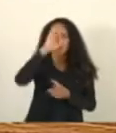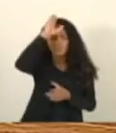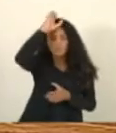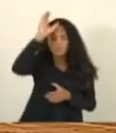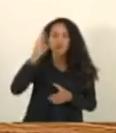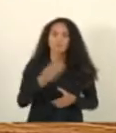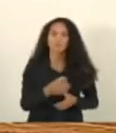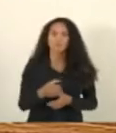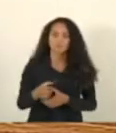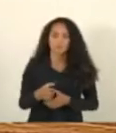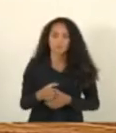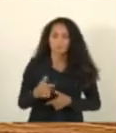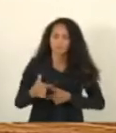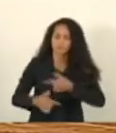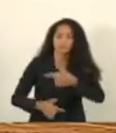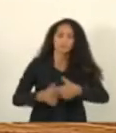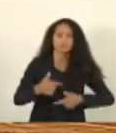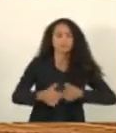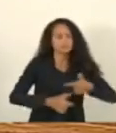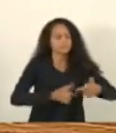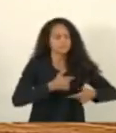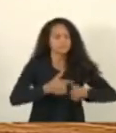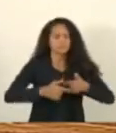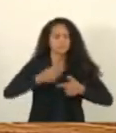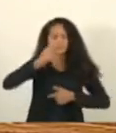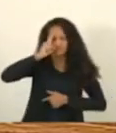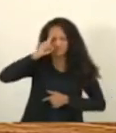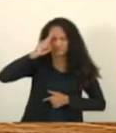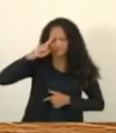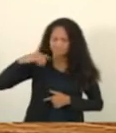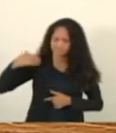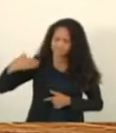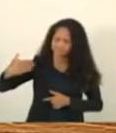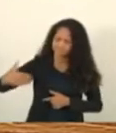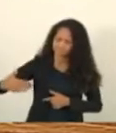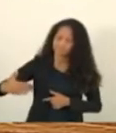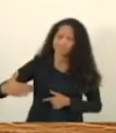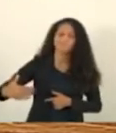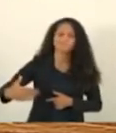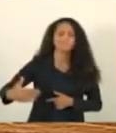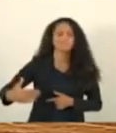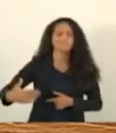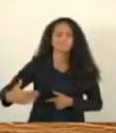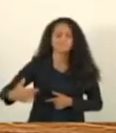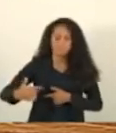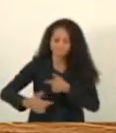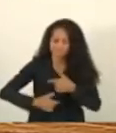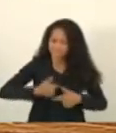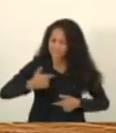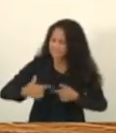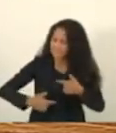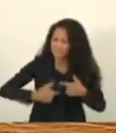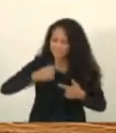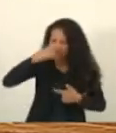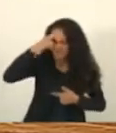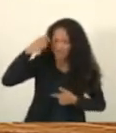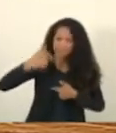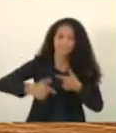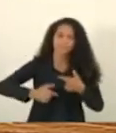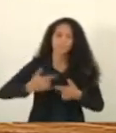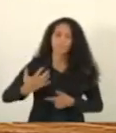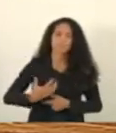militares que trabalham diário e incansavelmente salvando